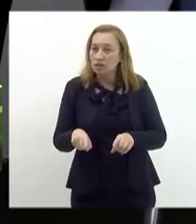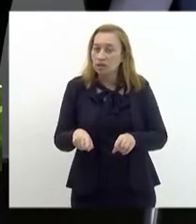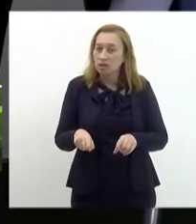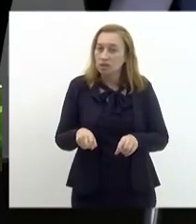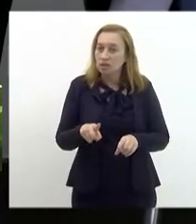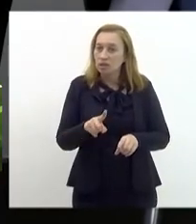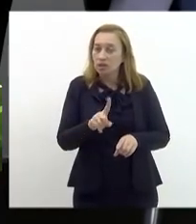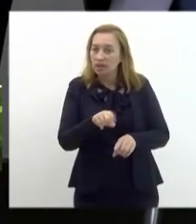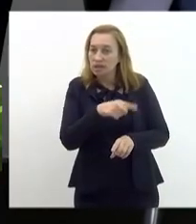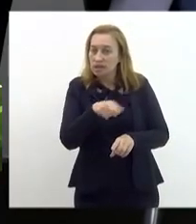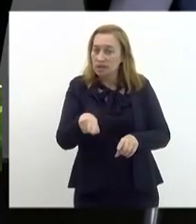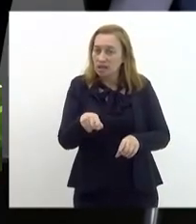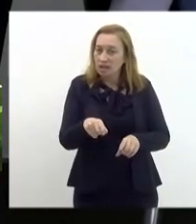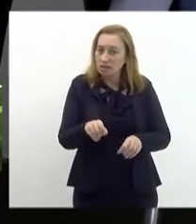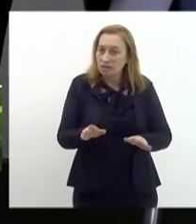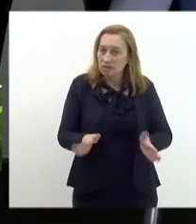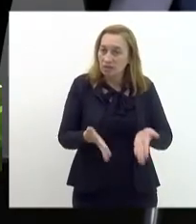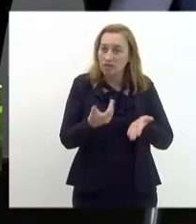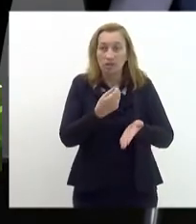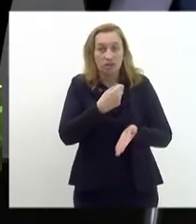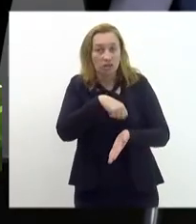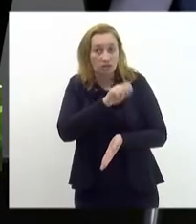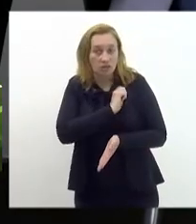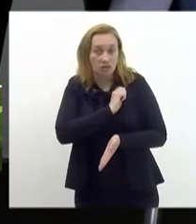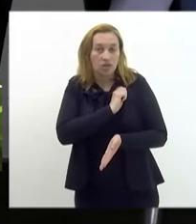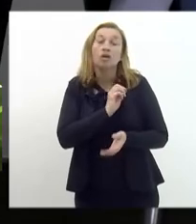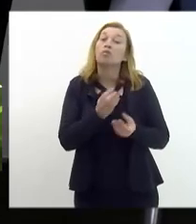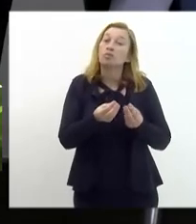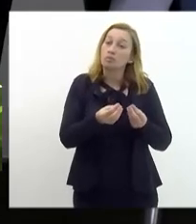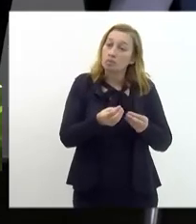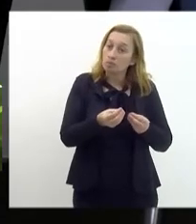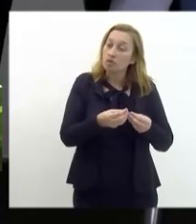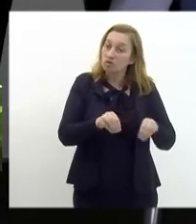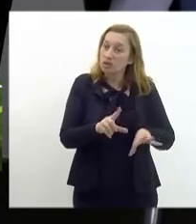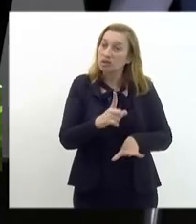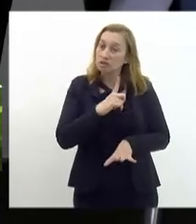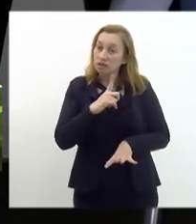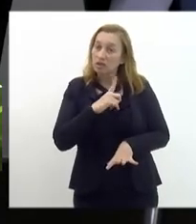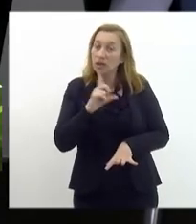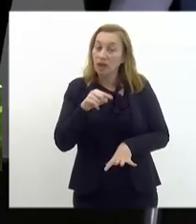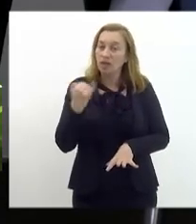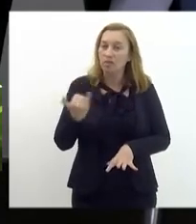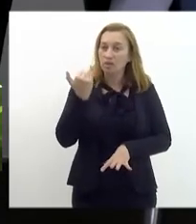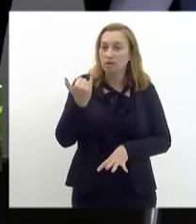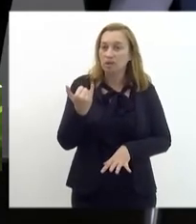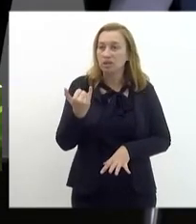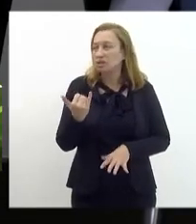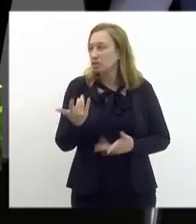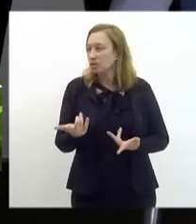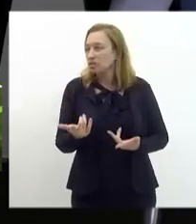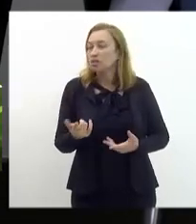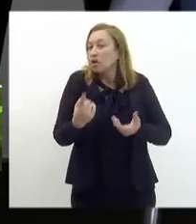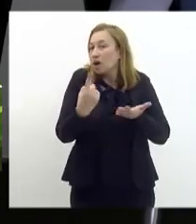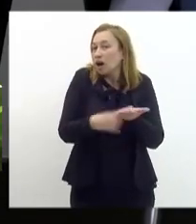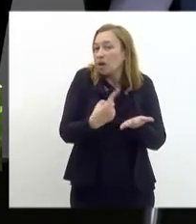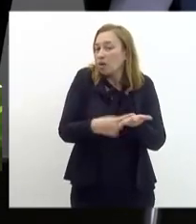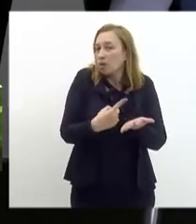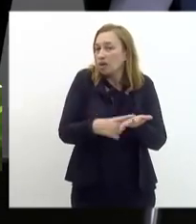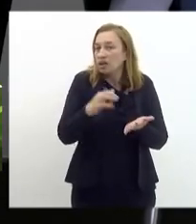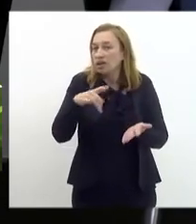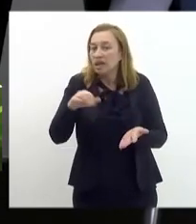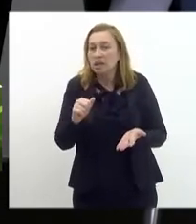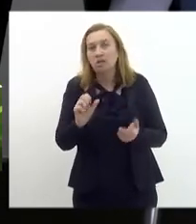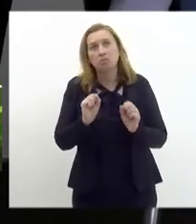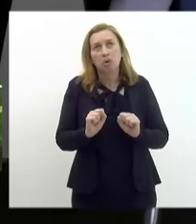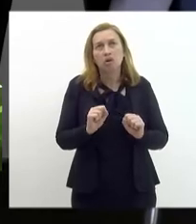no ambiente do incentivo, há um prejuízo ao erário. Então, uma indenização seria muito importante. No caso de um acordo de leniência, pode não